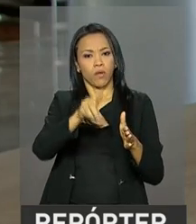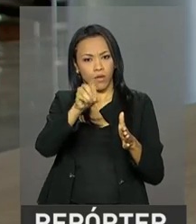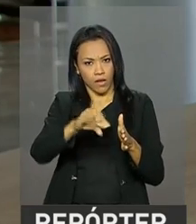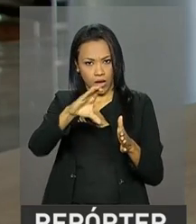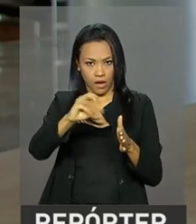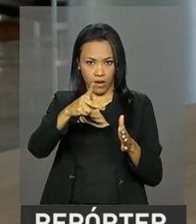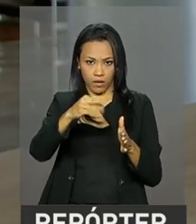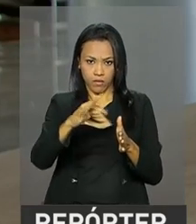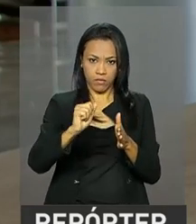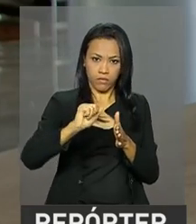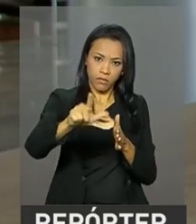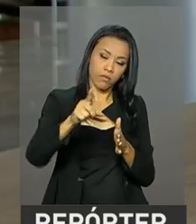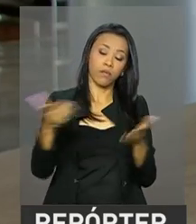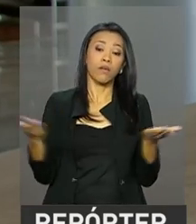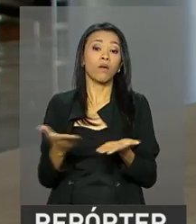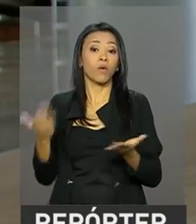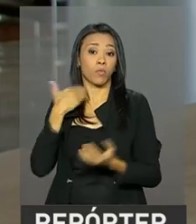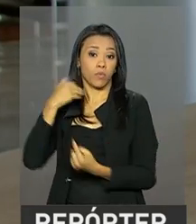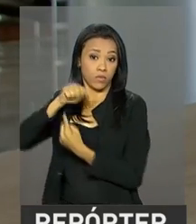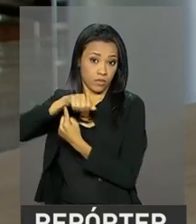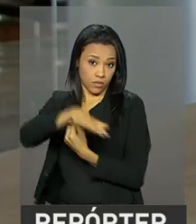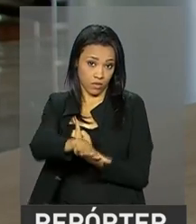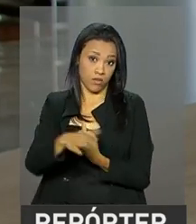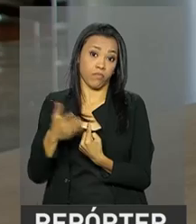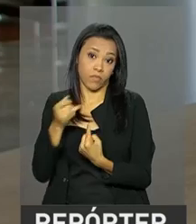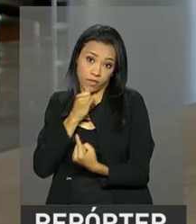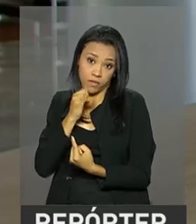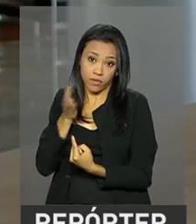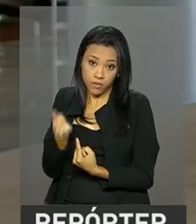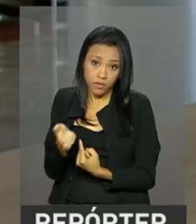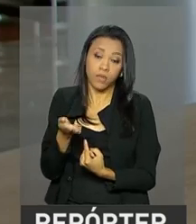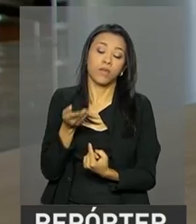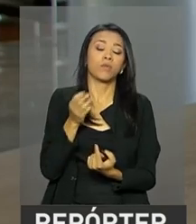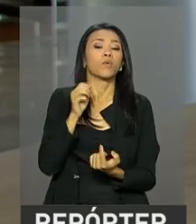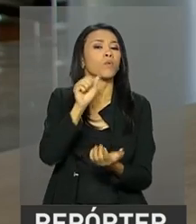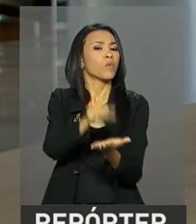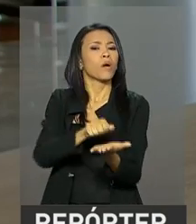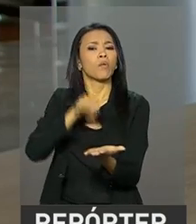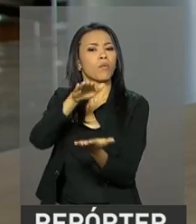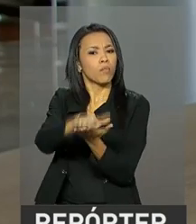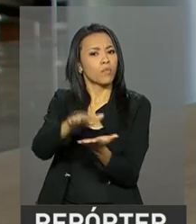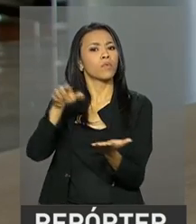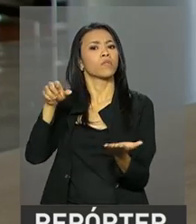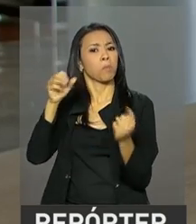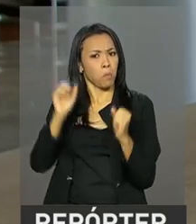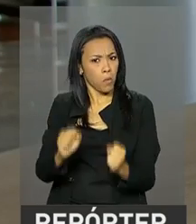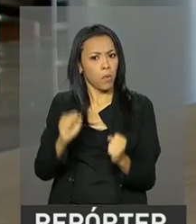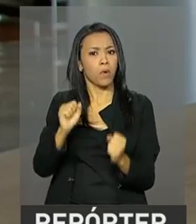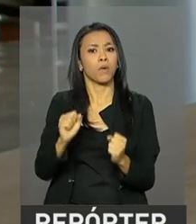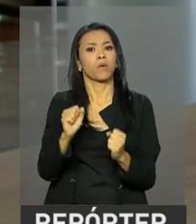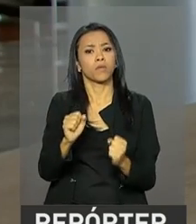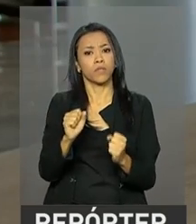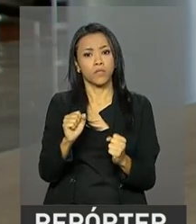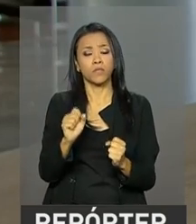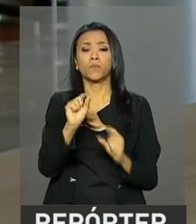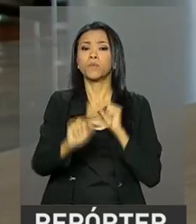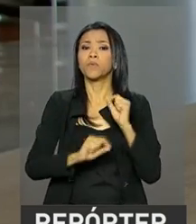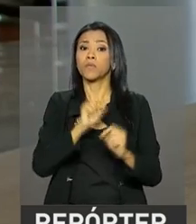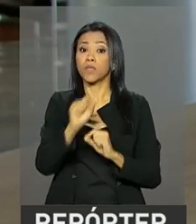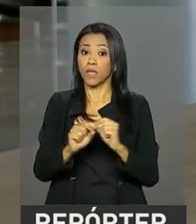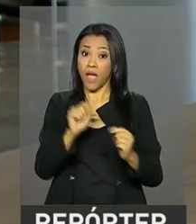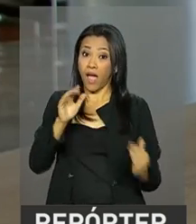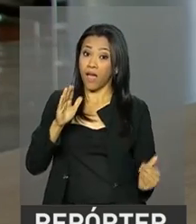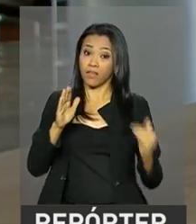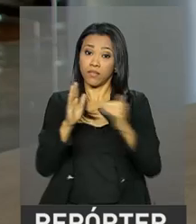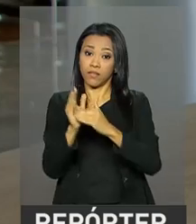no caso do banco central por exemplo a penalidade aplicada odracir chegar a uma poderá ser uma multa